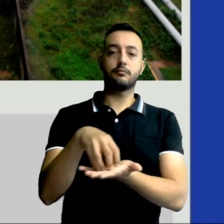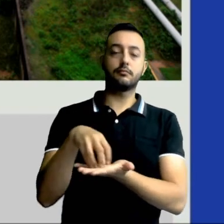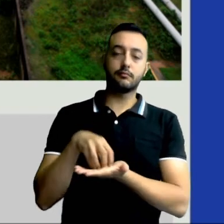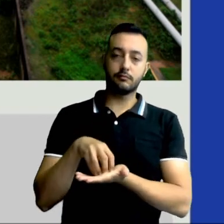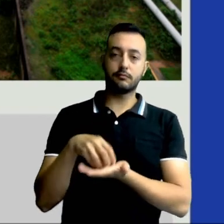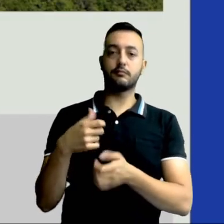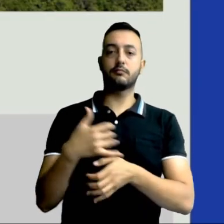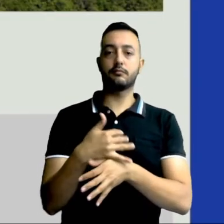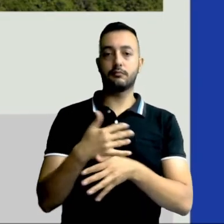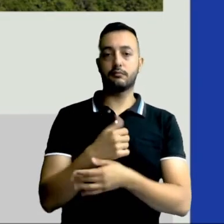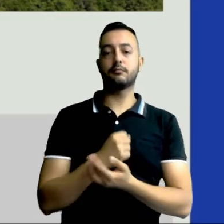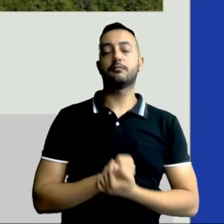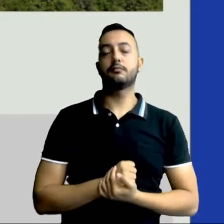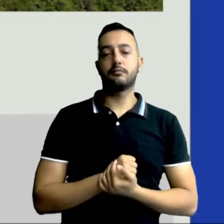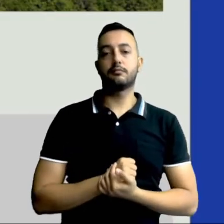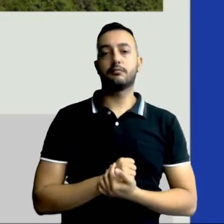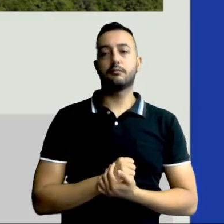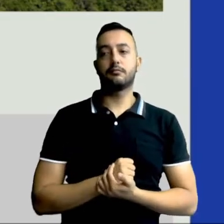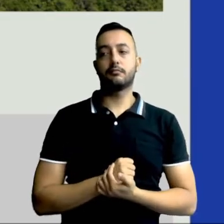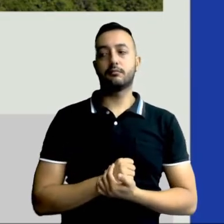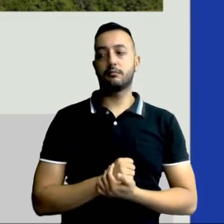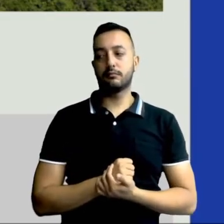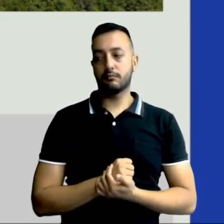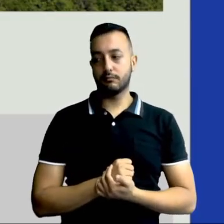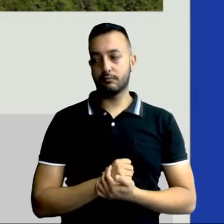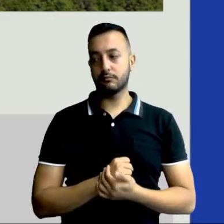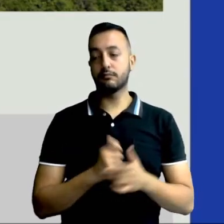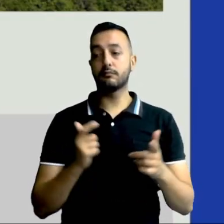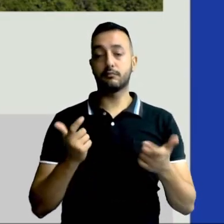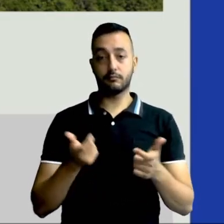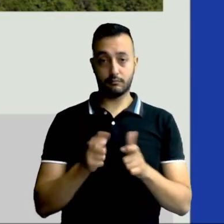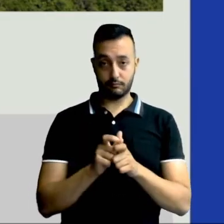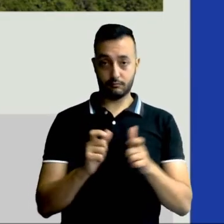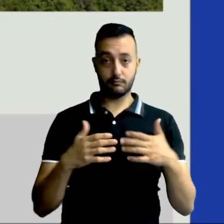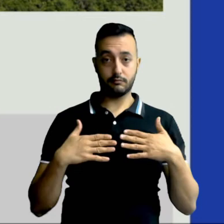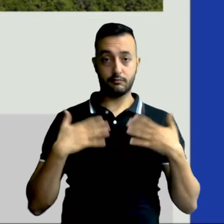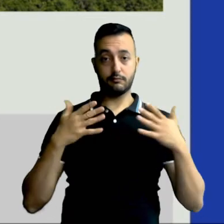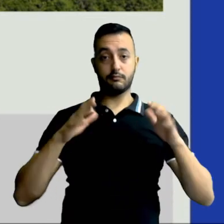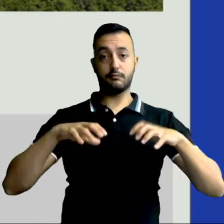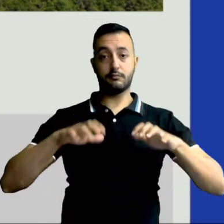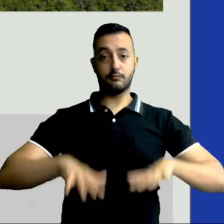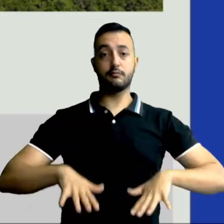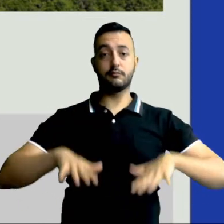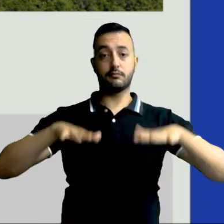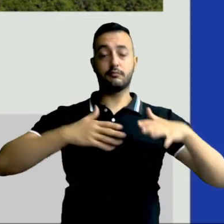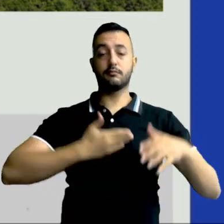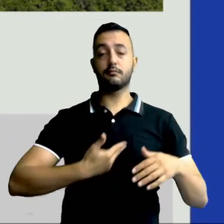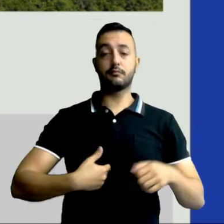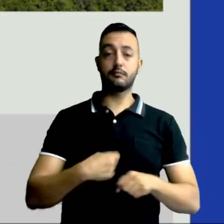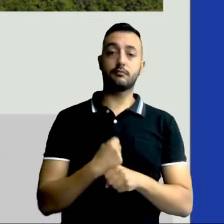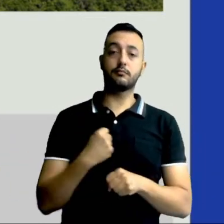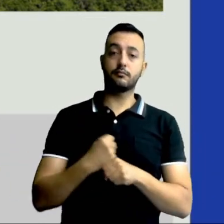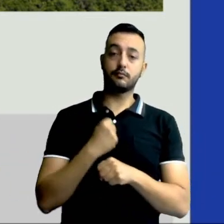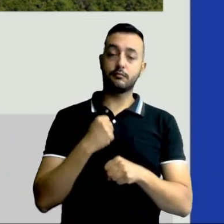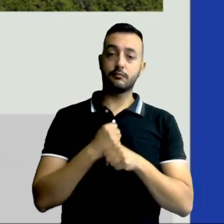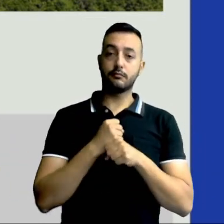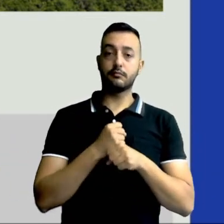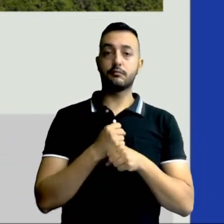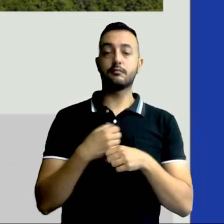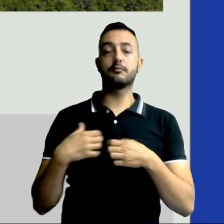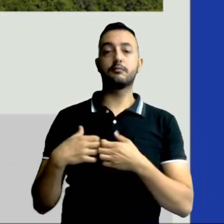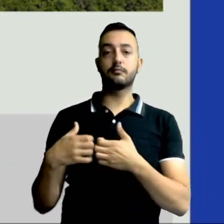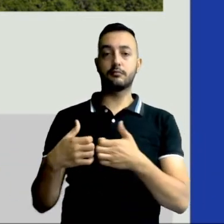da nossa cidade e para reduzir os impactos das cheias o governo construiu em seu leito